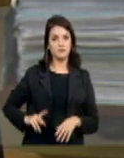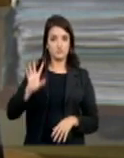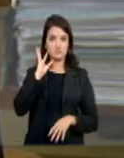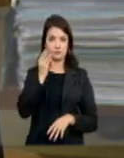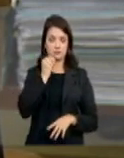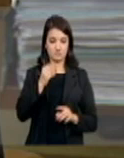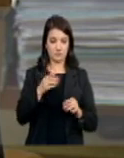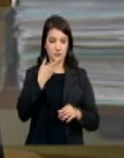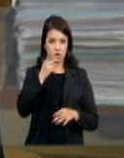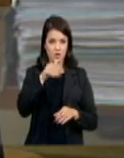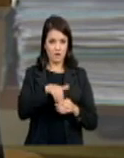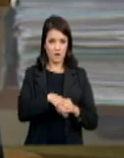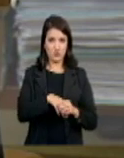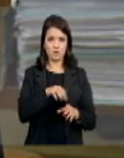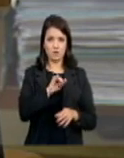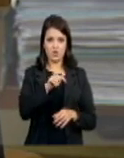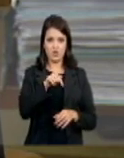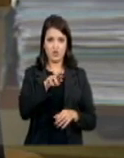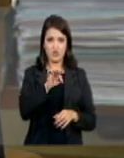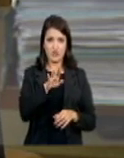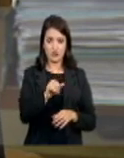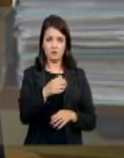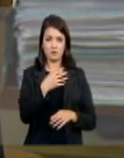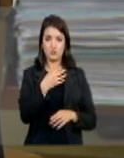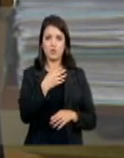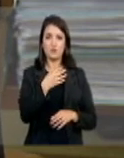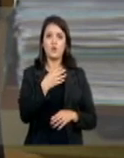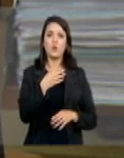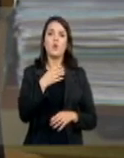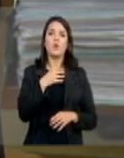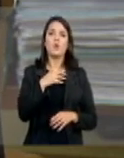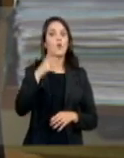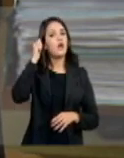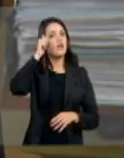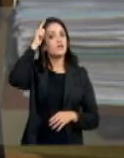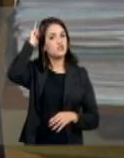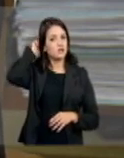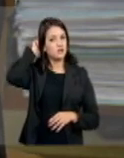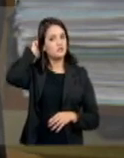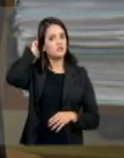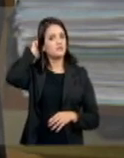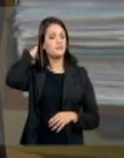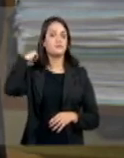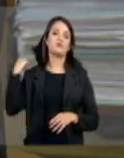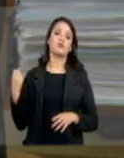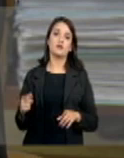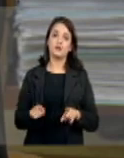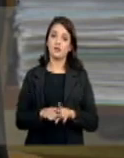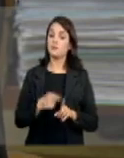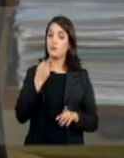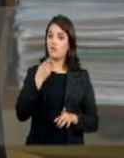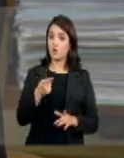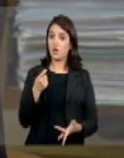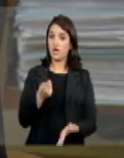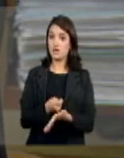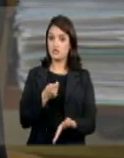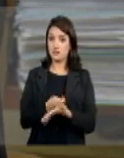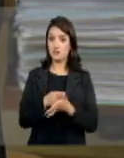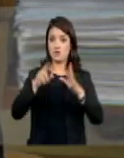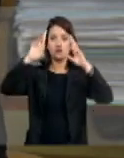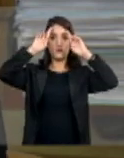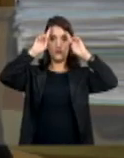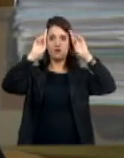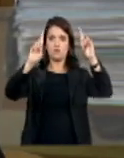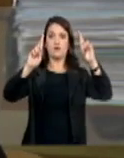inquérito 4405 eminente ministro alexandre de moraes quero divertir que a exigência de respeito